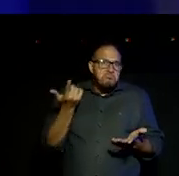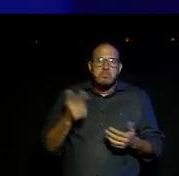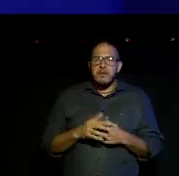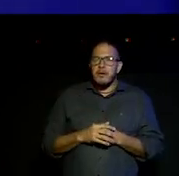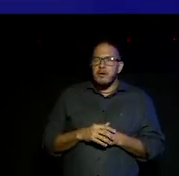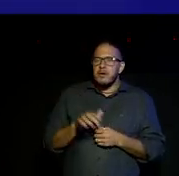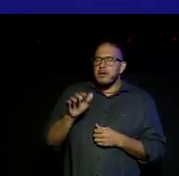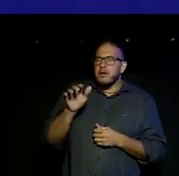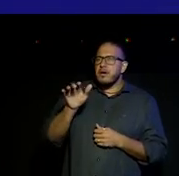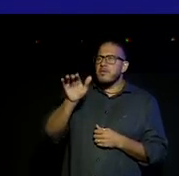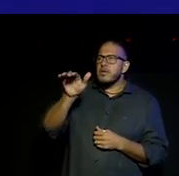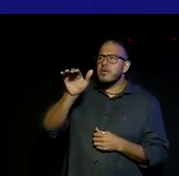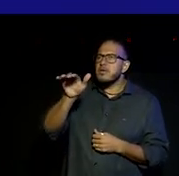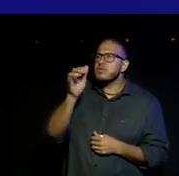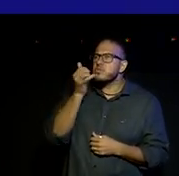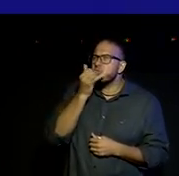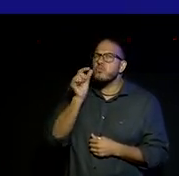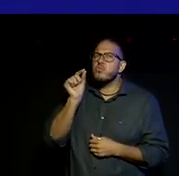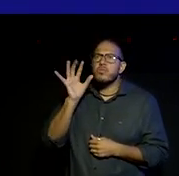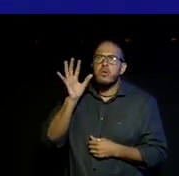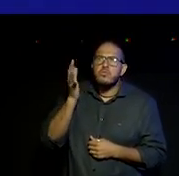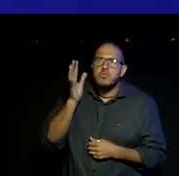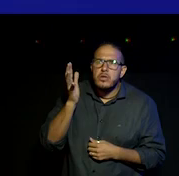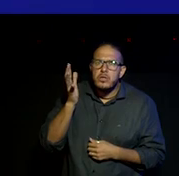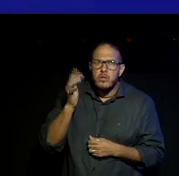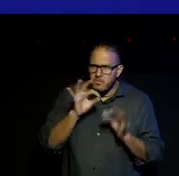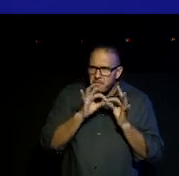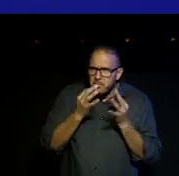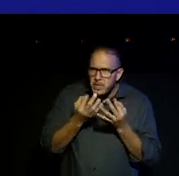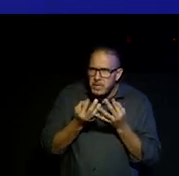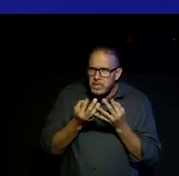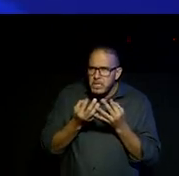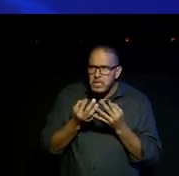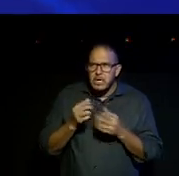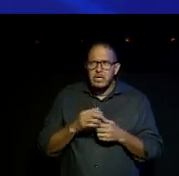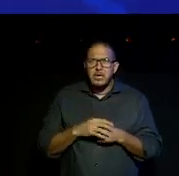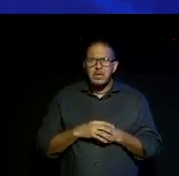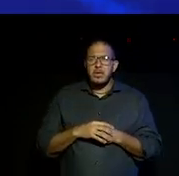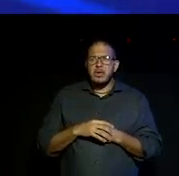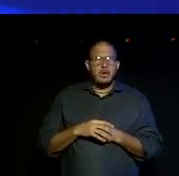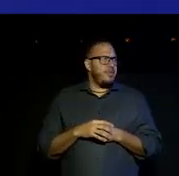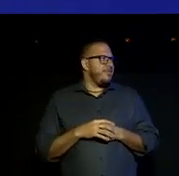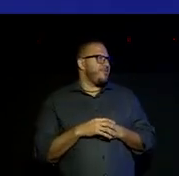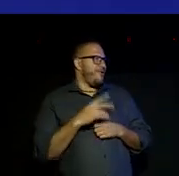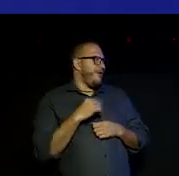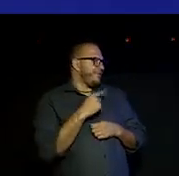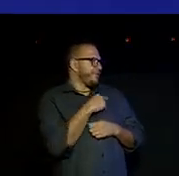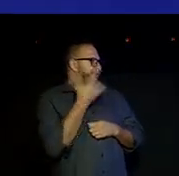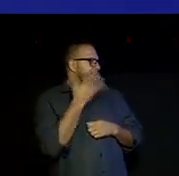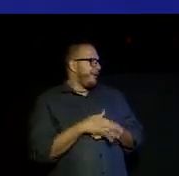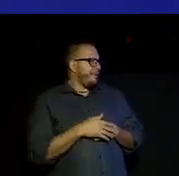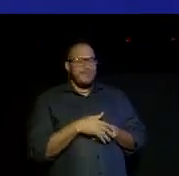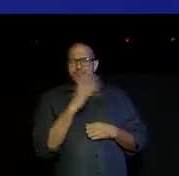ser útil em alguma coisa. Cheguei lá, e aí, gente, alguma coisa grave, é o parente de alguém? Você é muito alienada, Lúcia. Você não